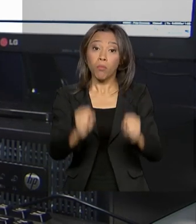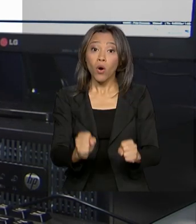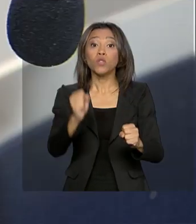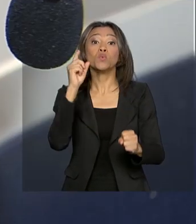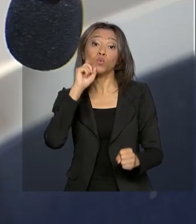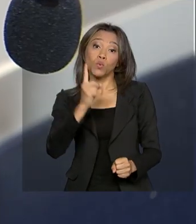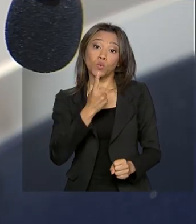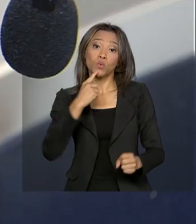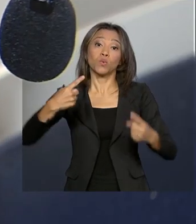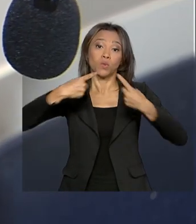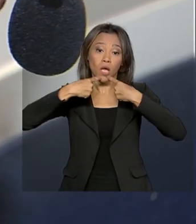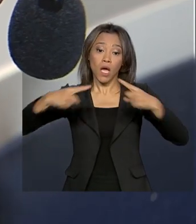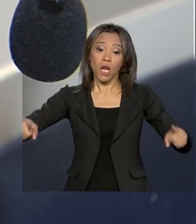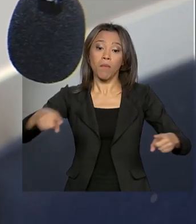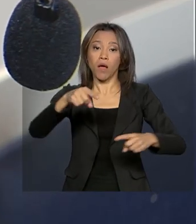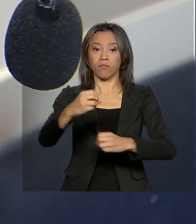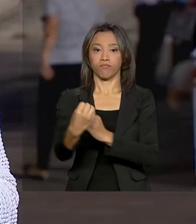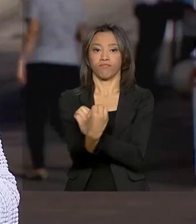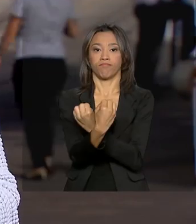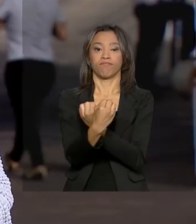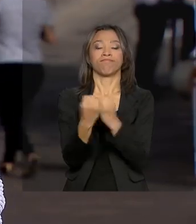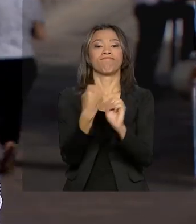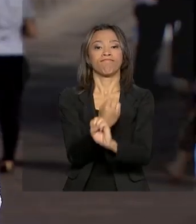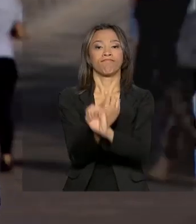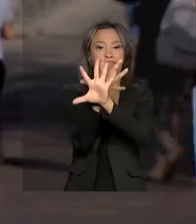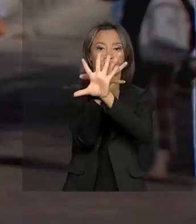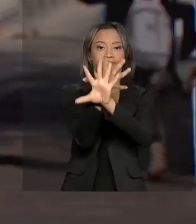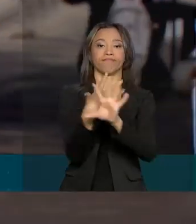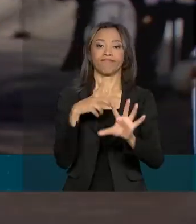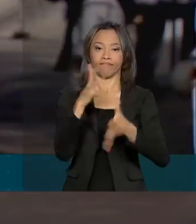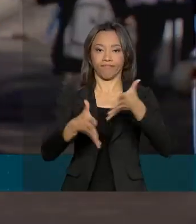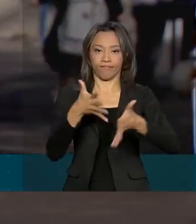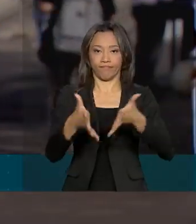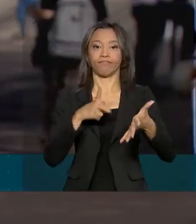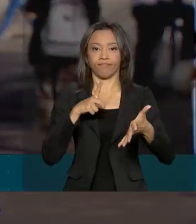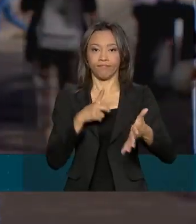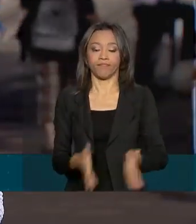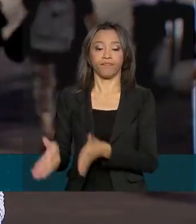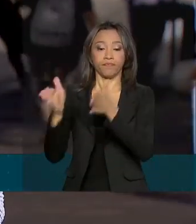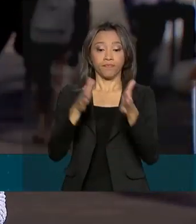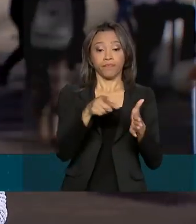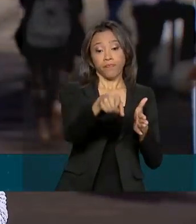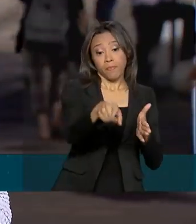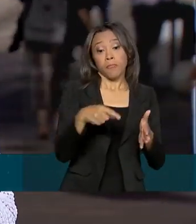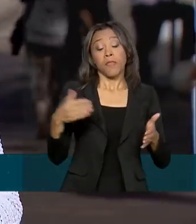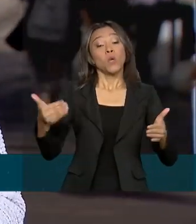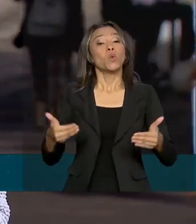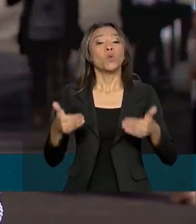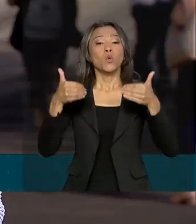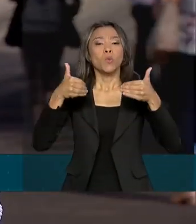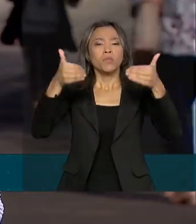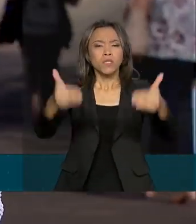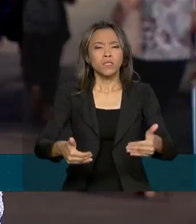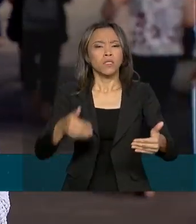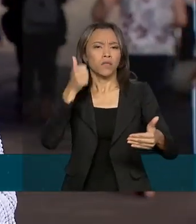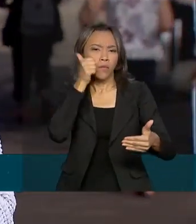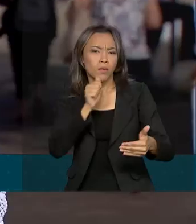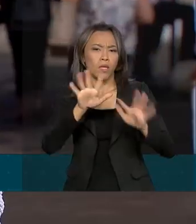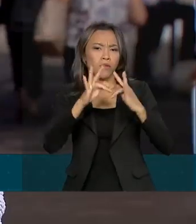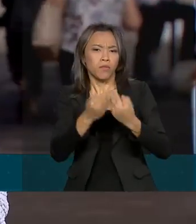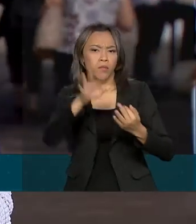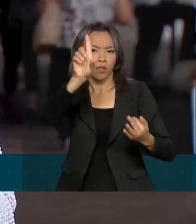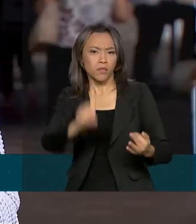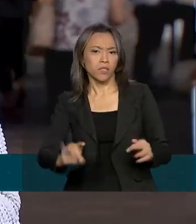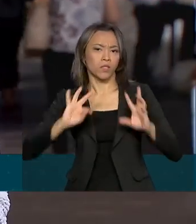surdas, por meio de videochamadas. Além de coibir a violência, o Ministério da Mulher, Família e Direitos Humanos promove